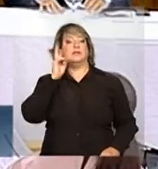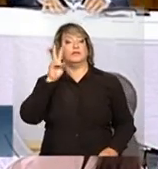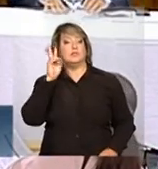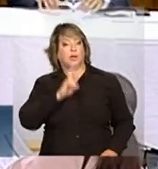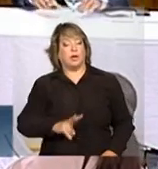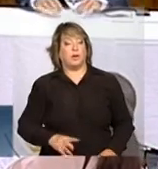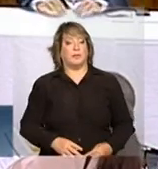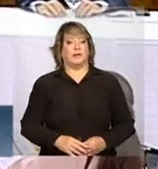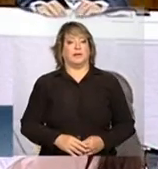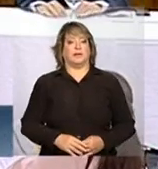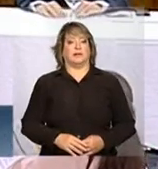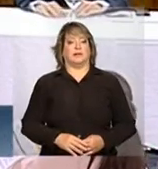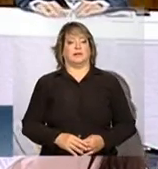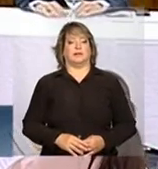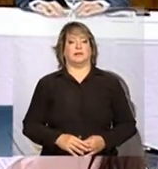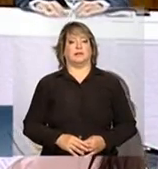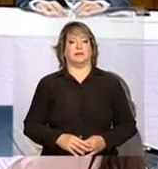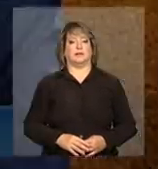né, digamos assim,